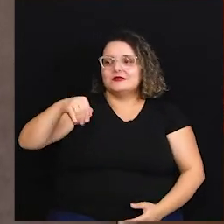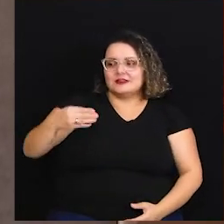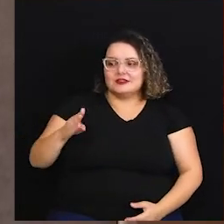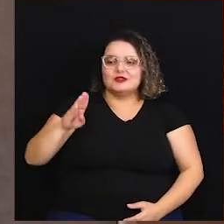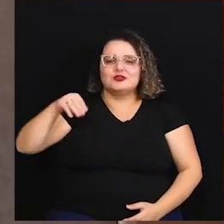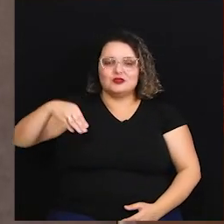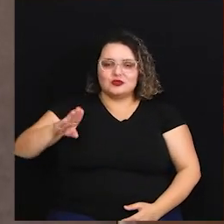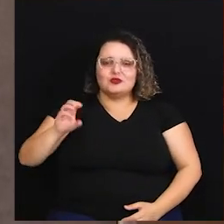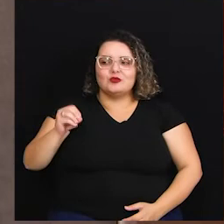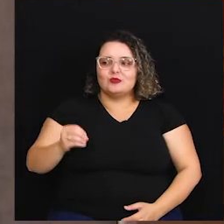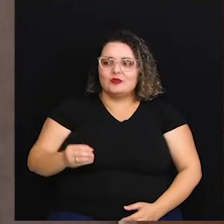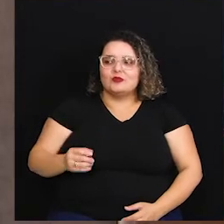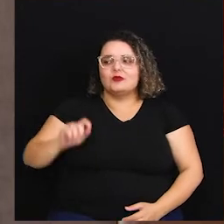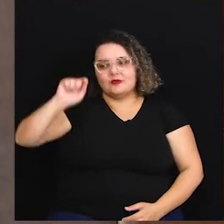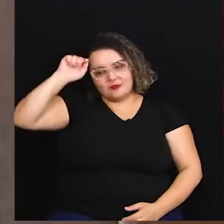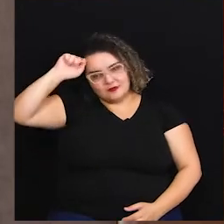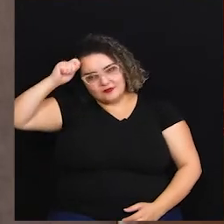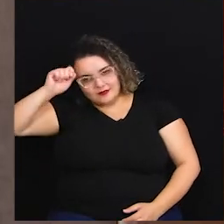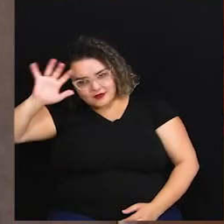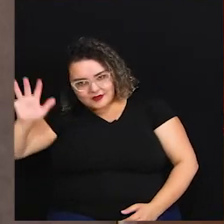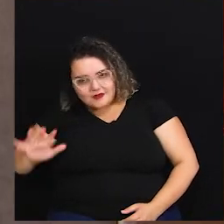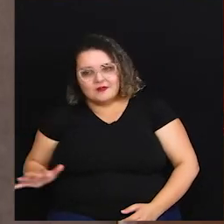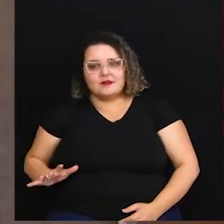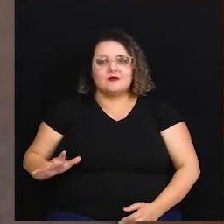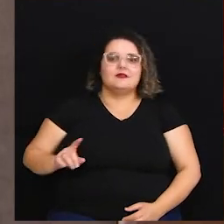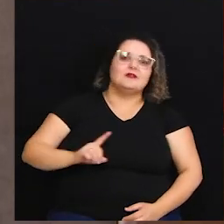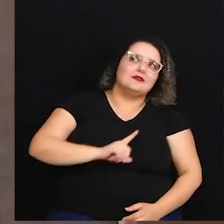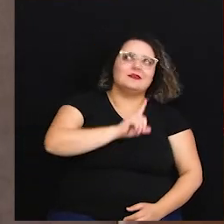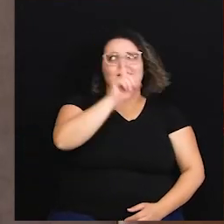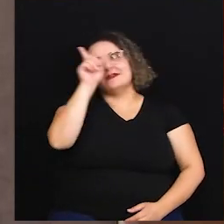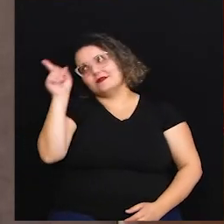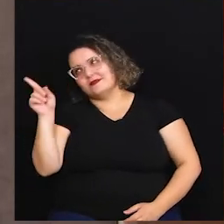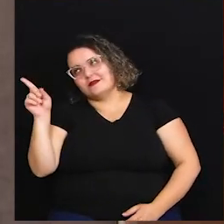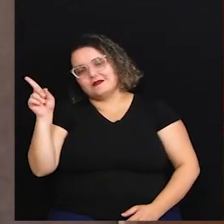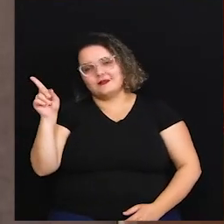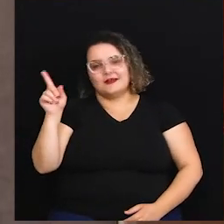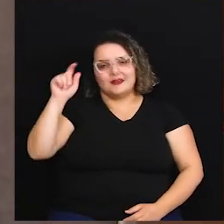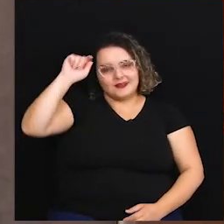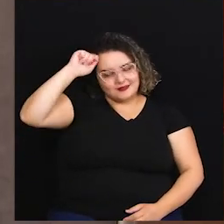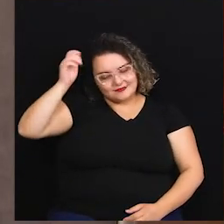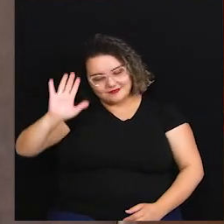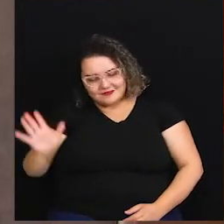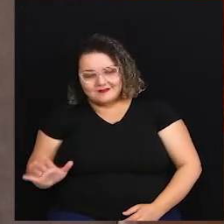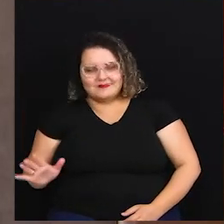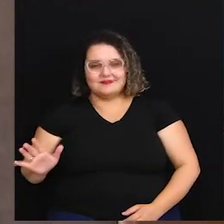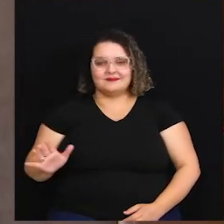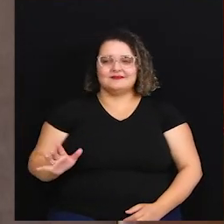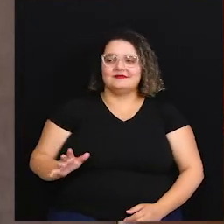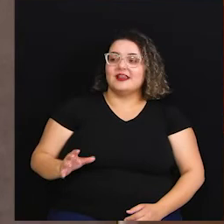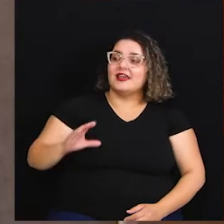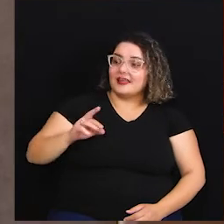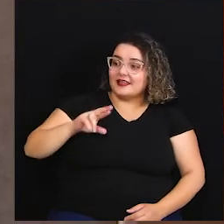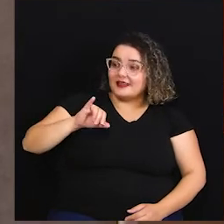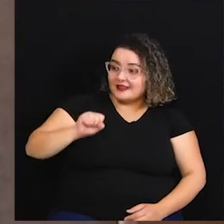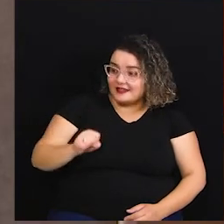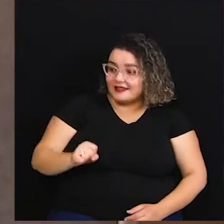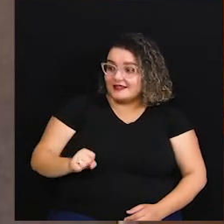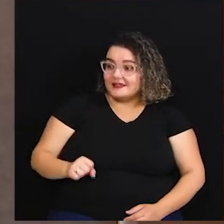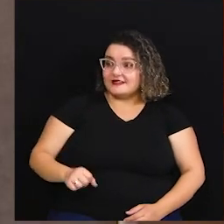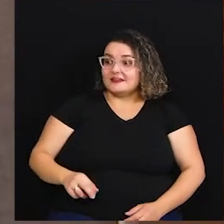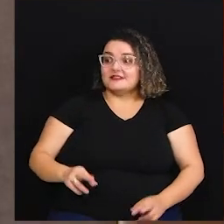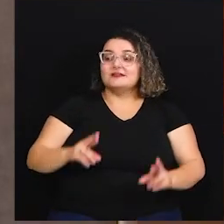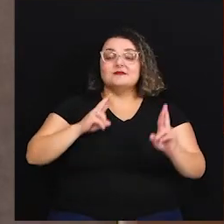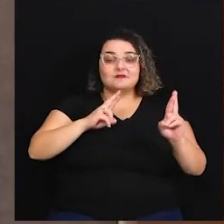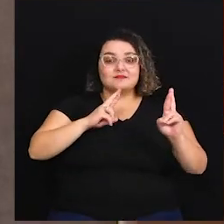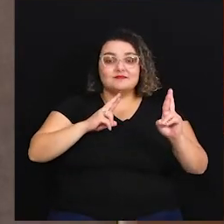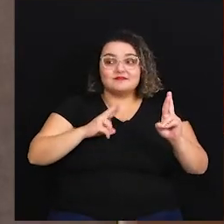isso. Dejumbo vai pra África. Veio de África e vai dar um passeio em África. Tá certo, então, Cris, e a gente espera um